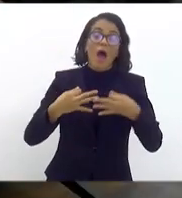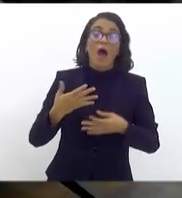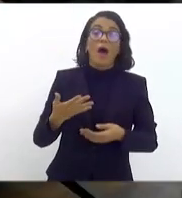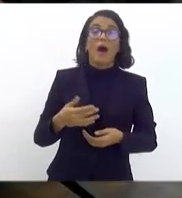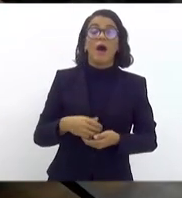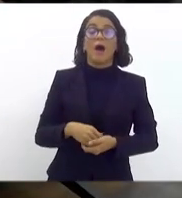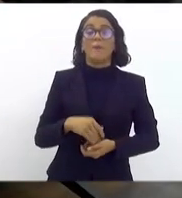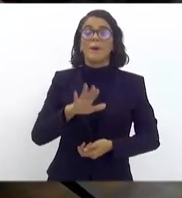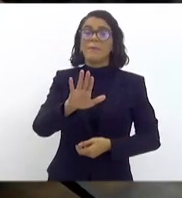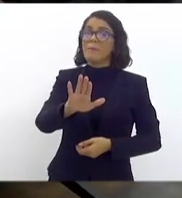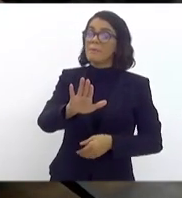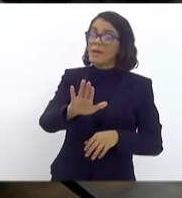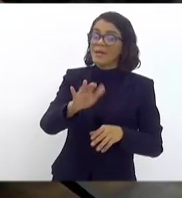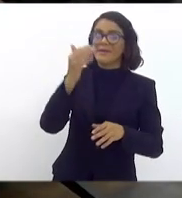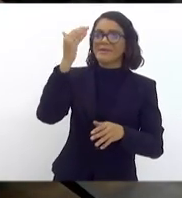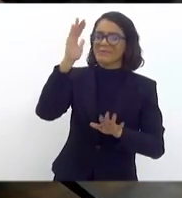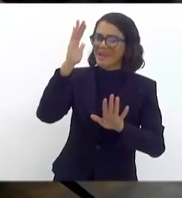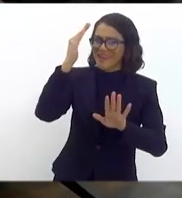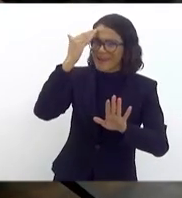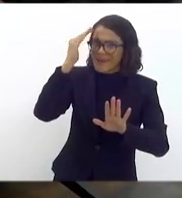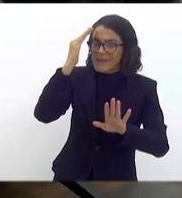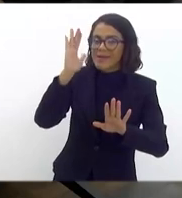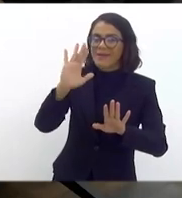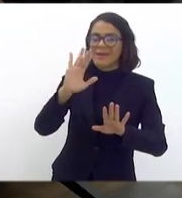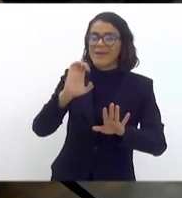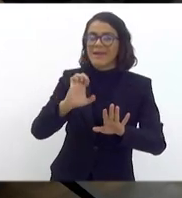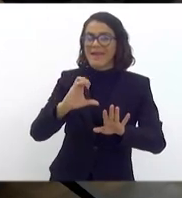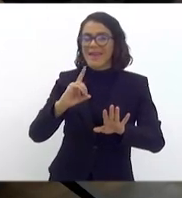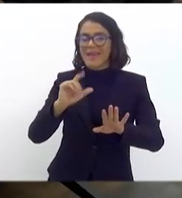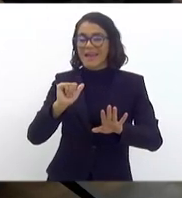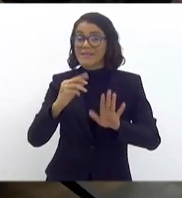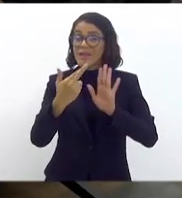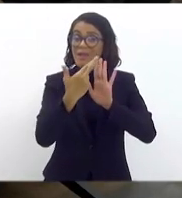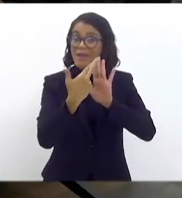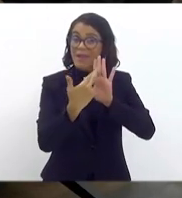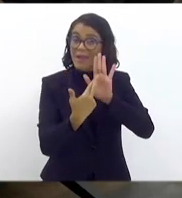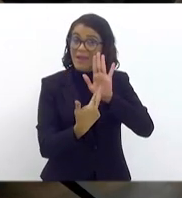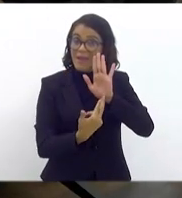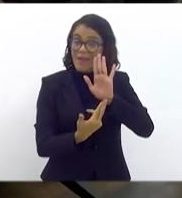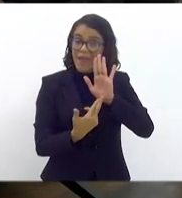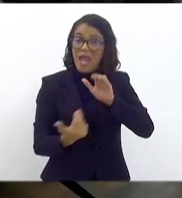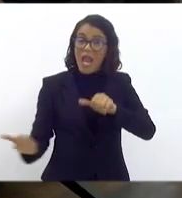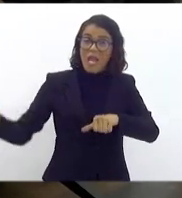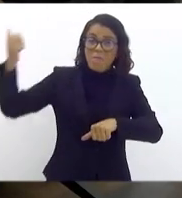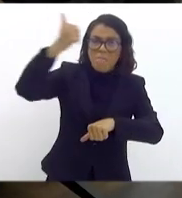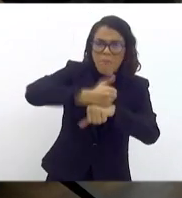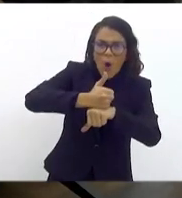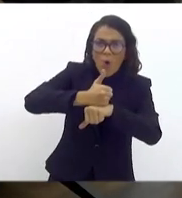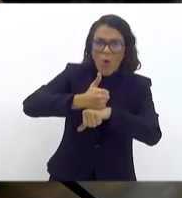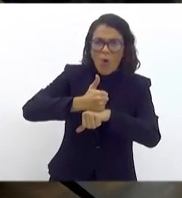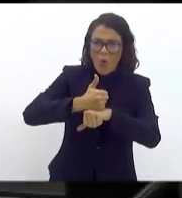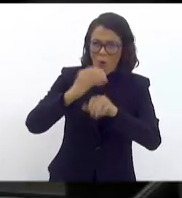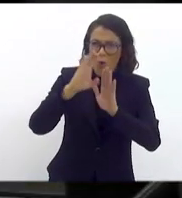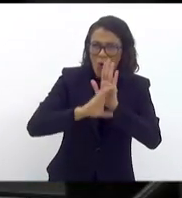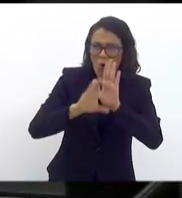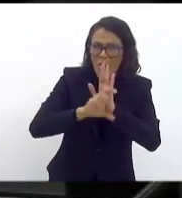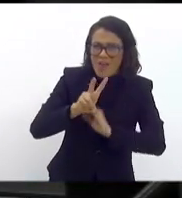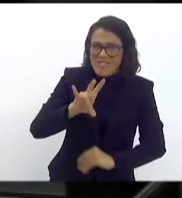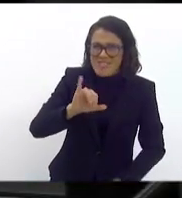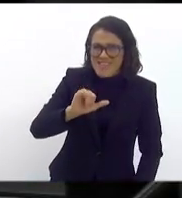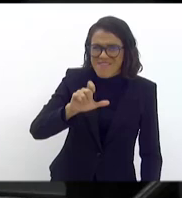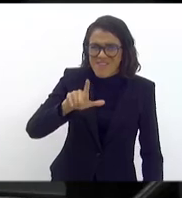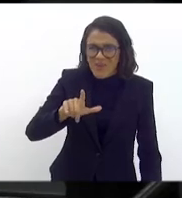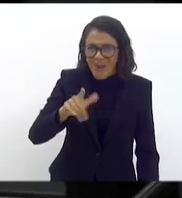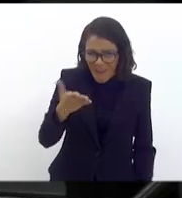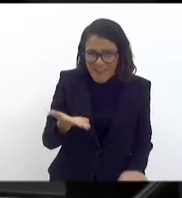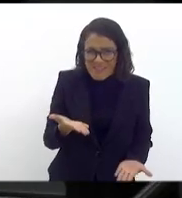então, deixa eu só entender. O ECAD, através de um regulamento, ele se sobrepõe ao Código Civil? Não, isso? Exatamente o contrário do que eu estou dizendo